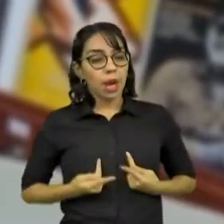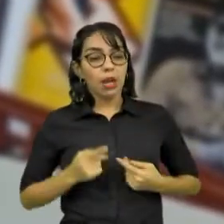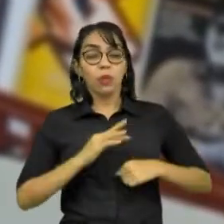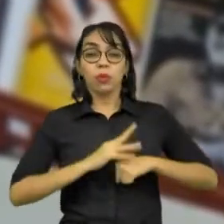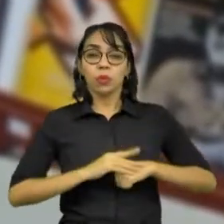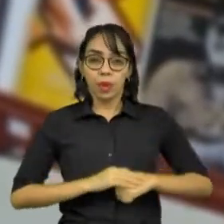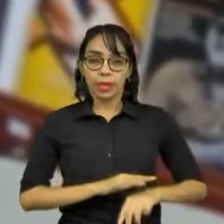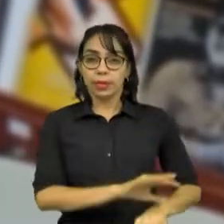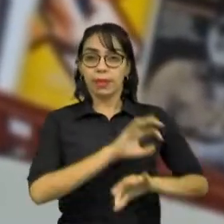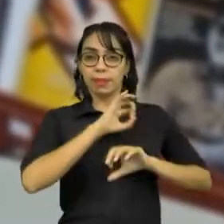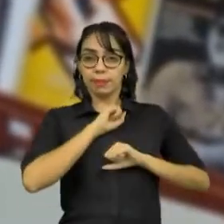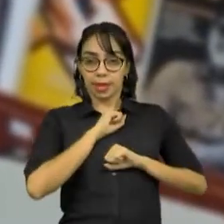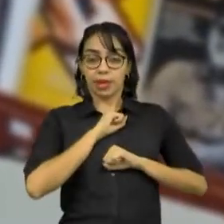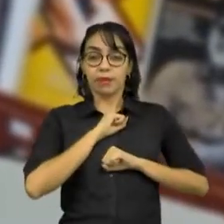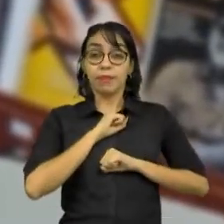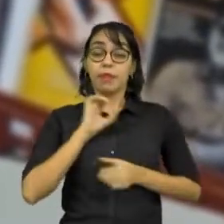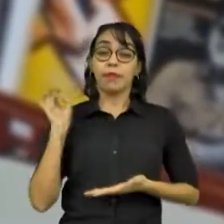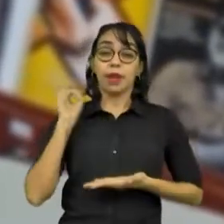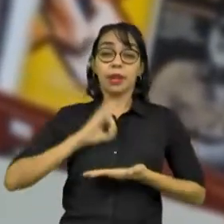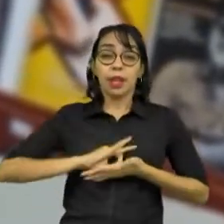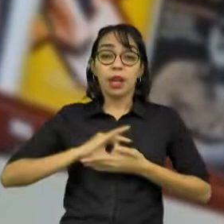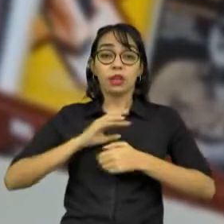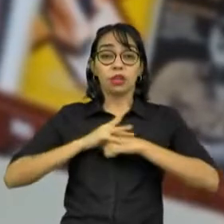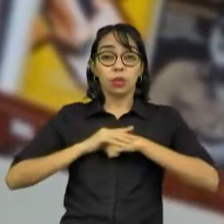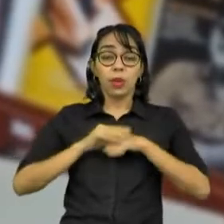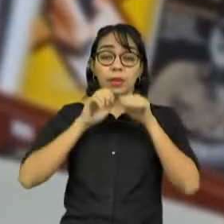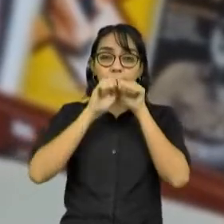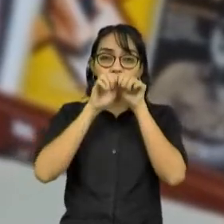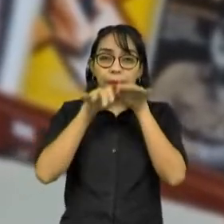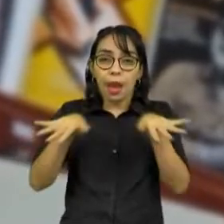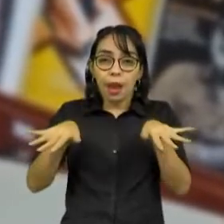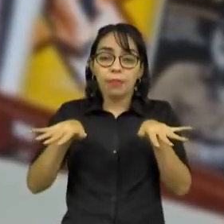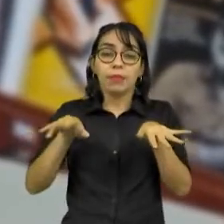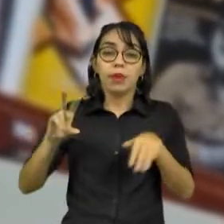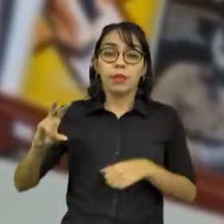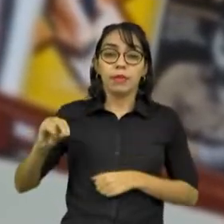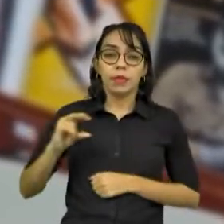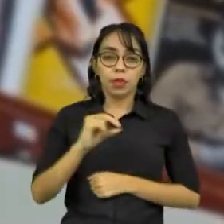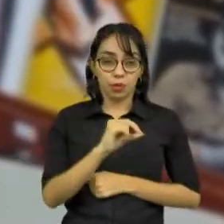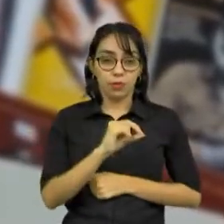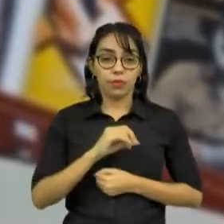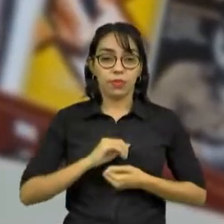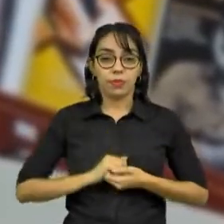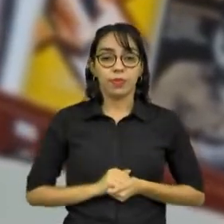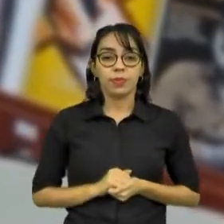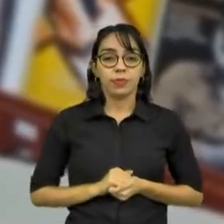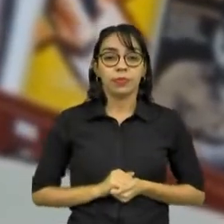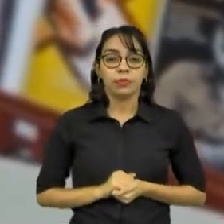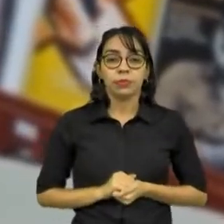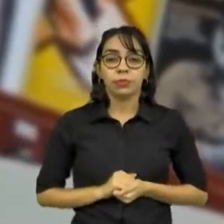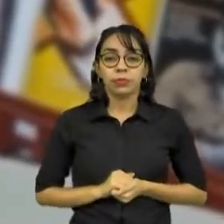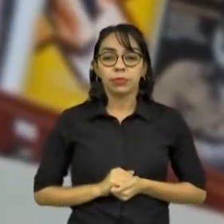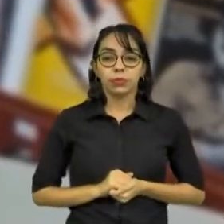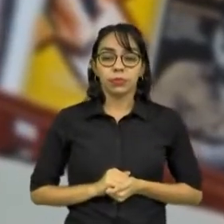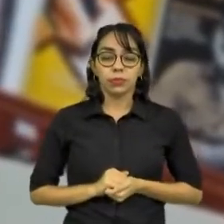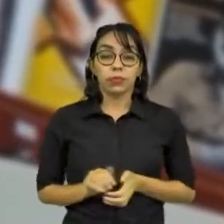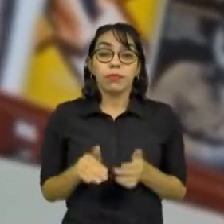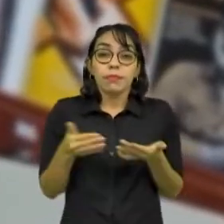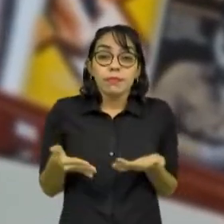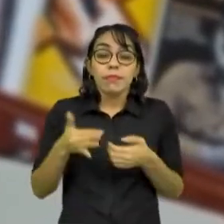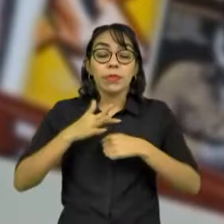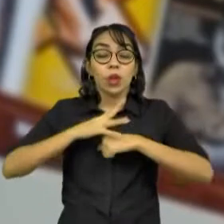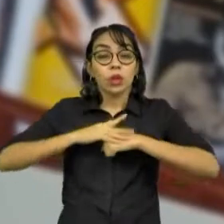uma virose causada por um vírus chamado ortopoxivírus, né? E por ser uma doença que